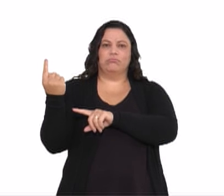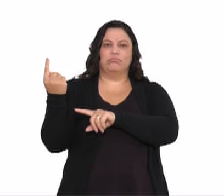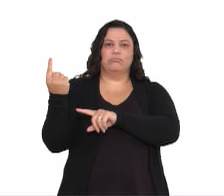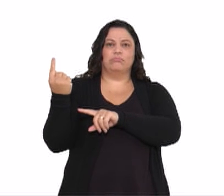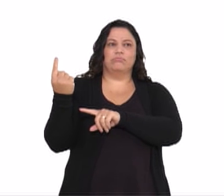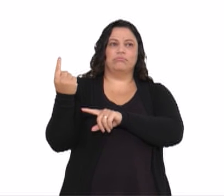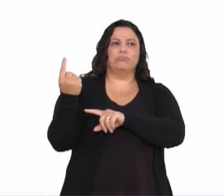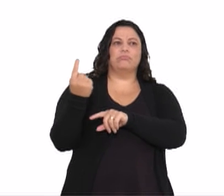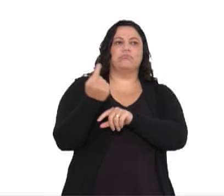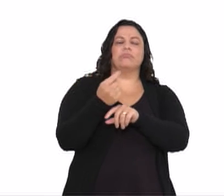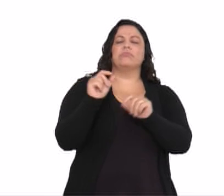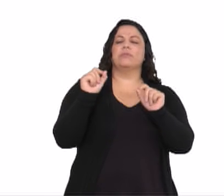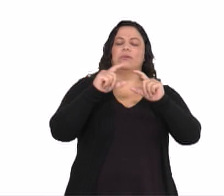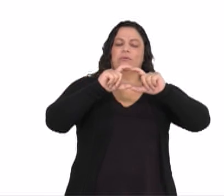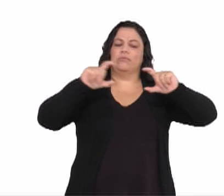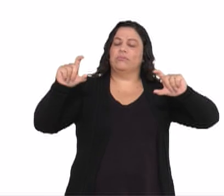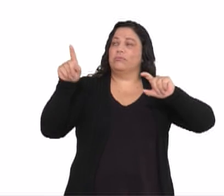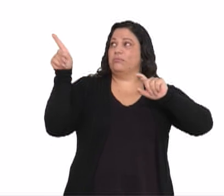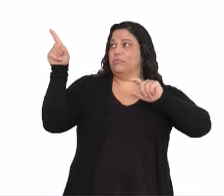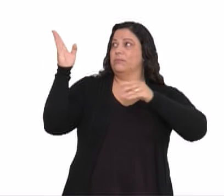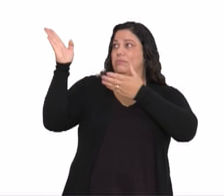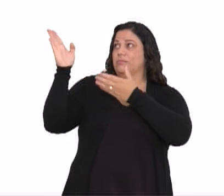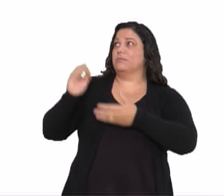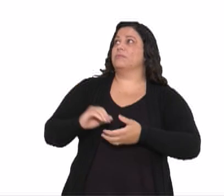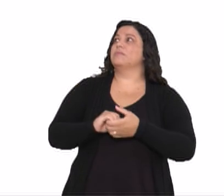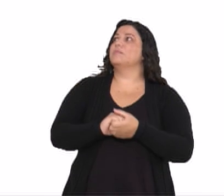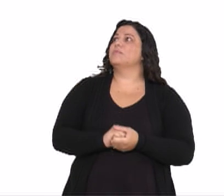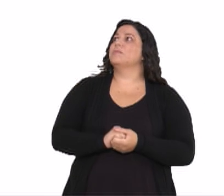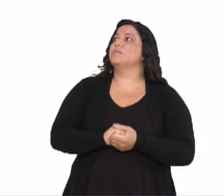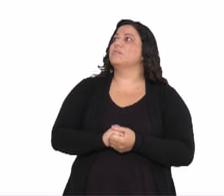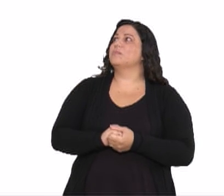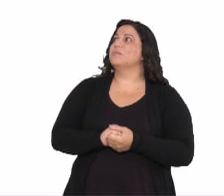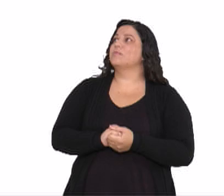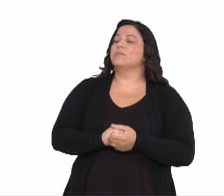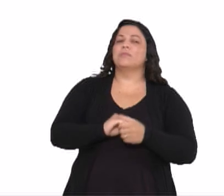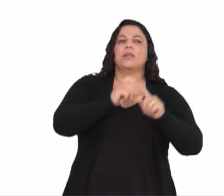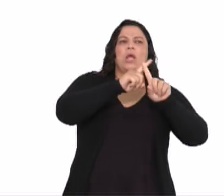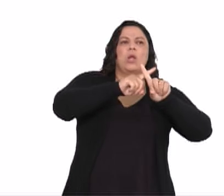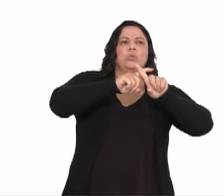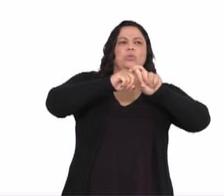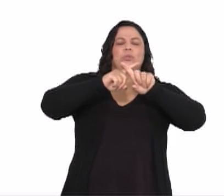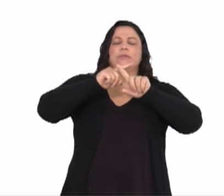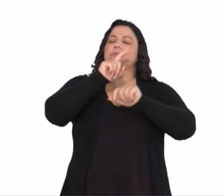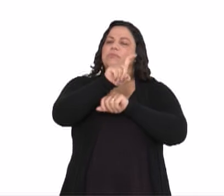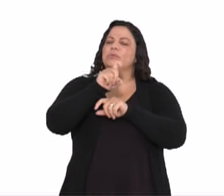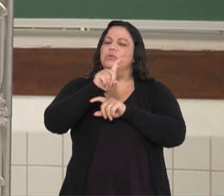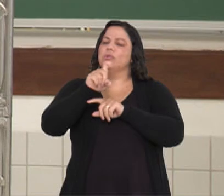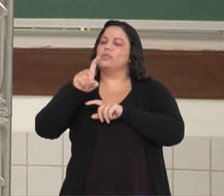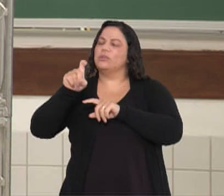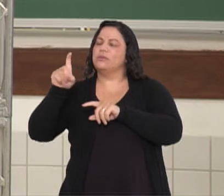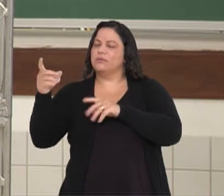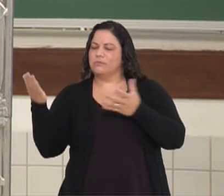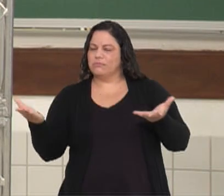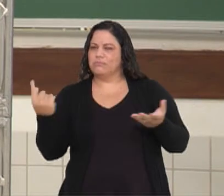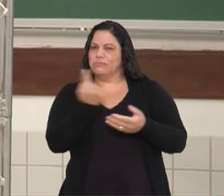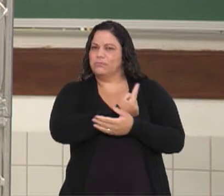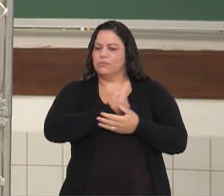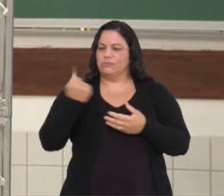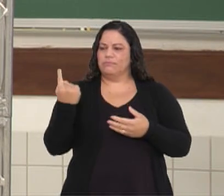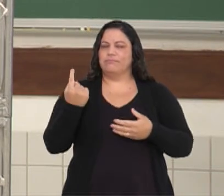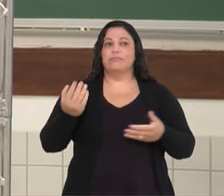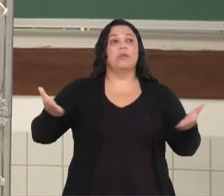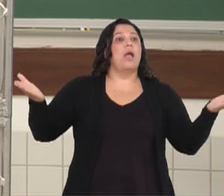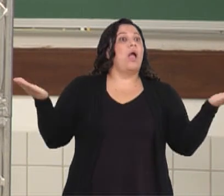x ao cubo mais x ao quadrado mais x mais 1. Todos com coeficiente 1. Muito bem,